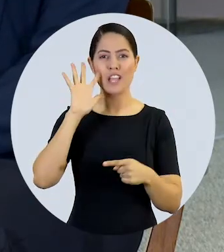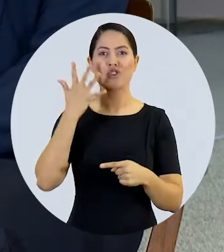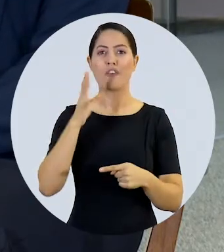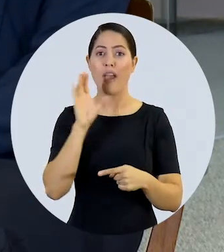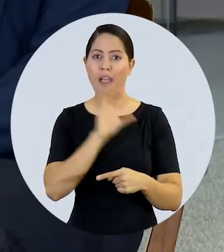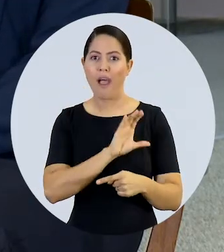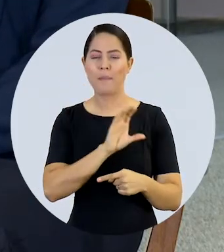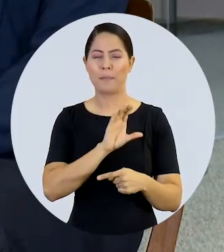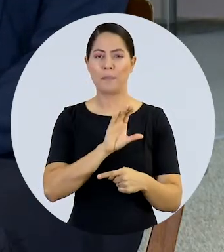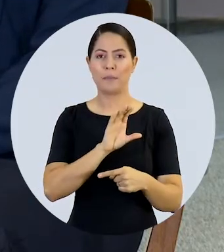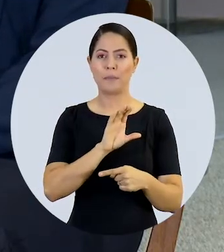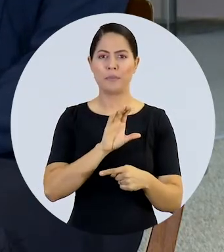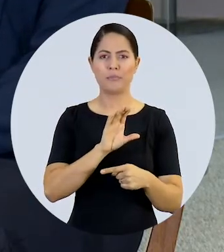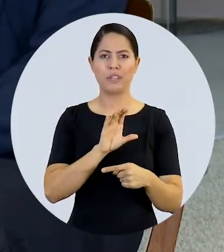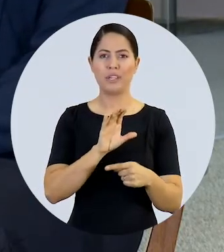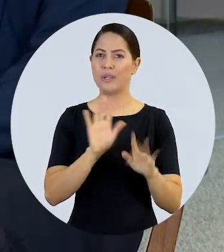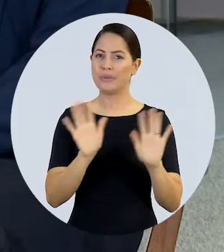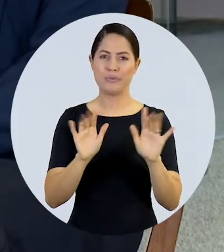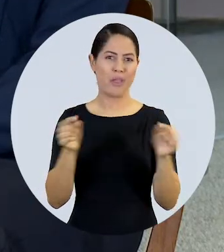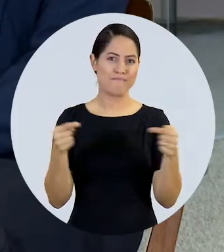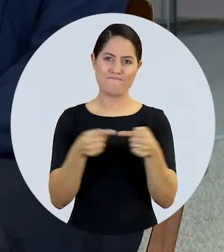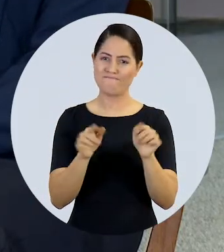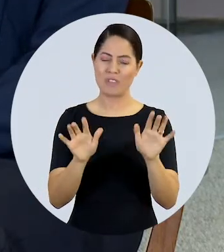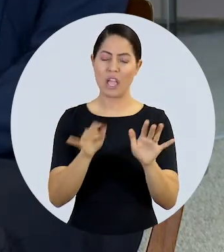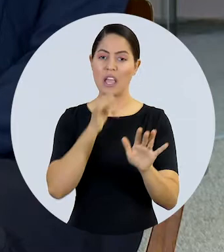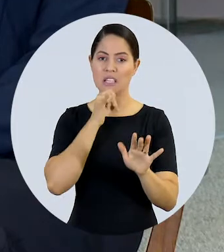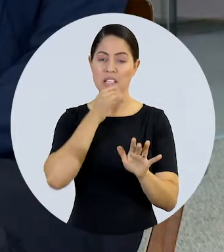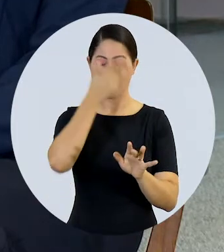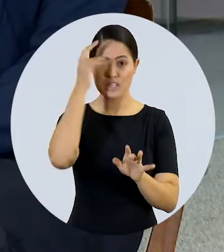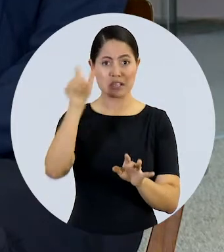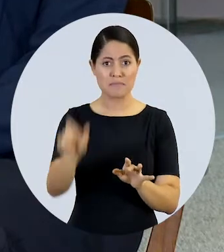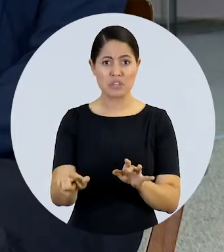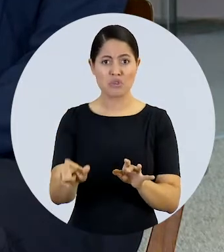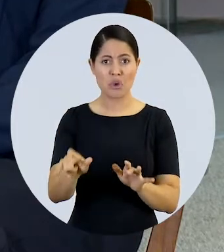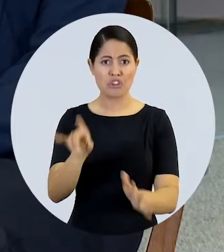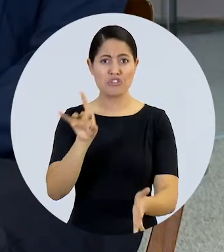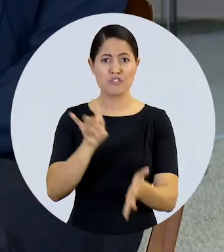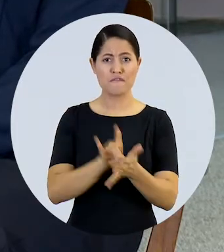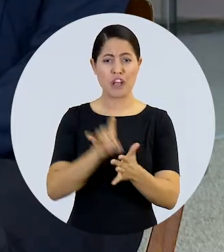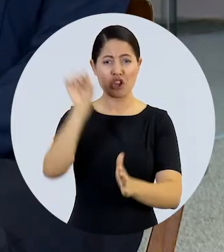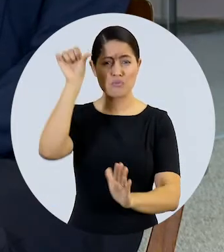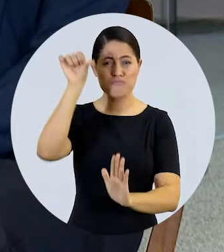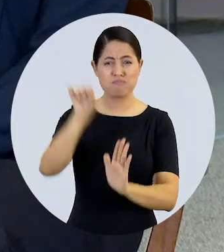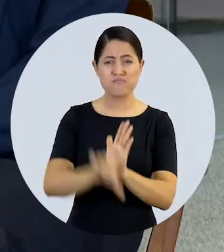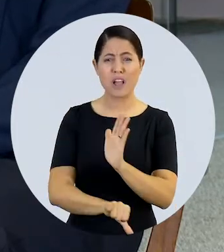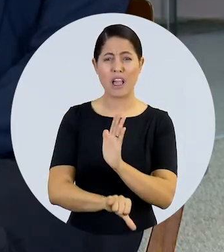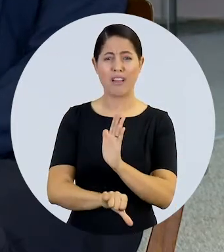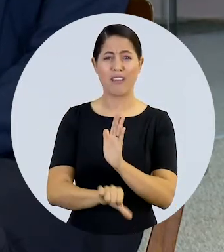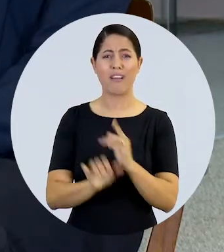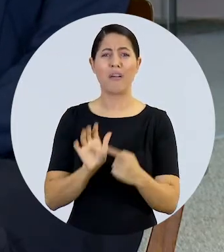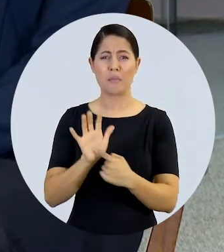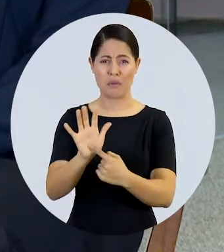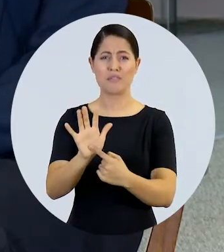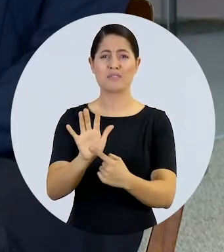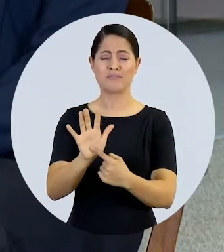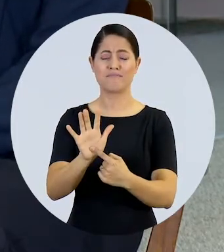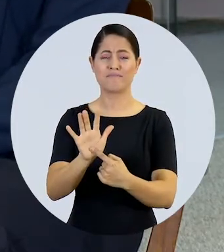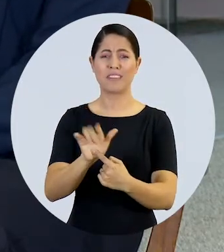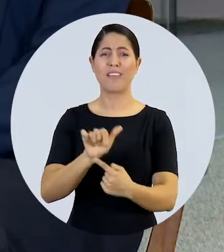e não é coincidência que as pessoas que estejam nesses índices, nos piores índices,